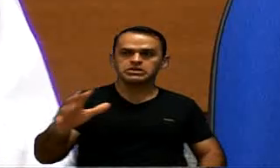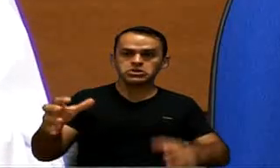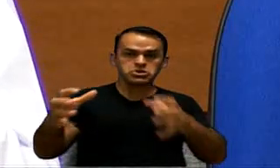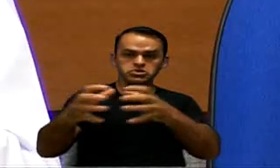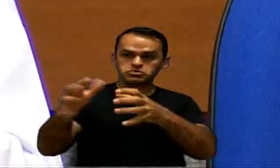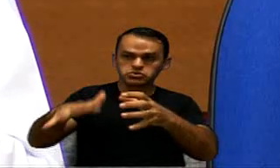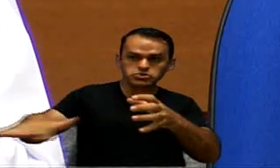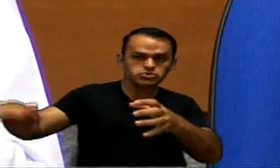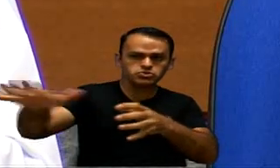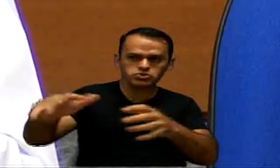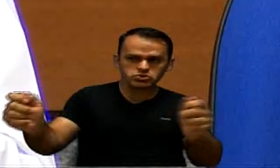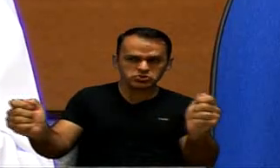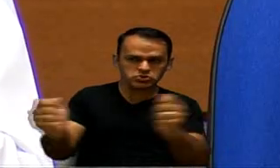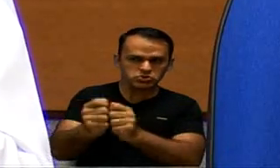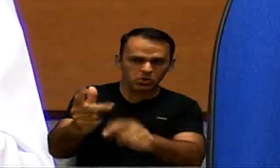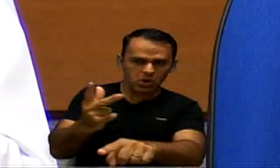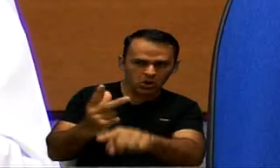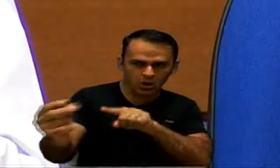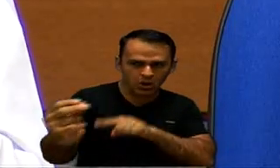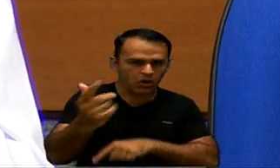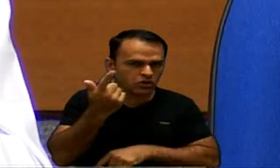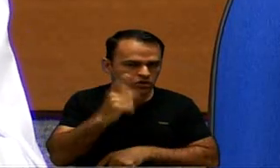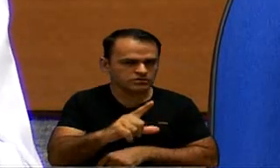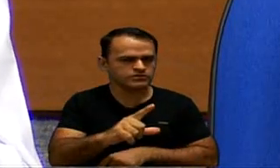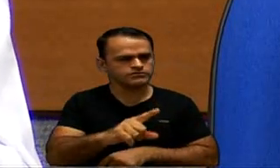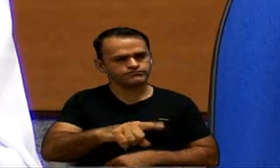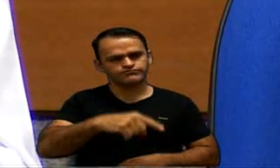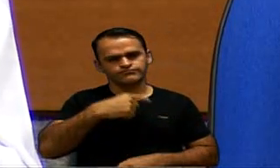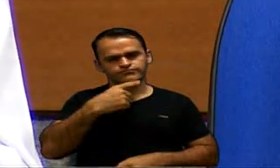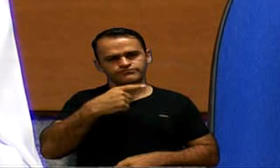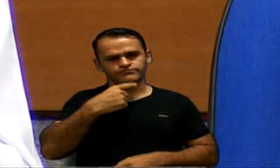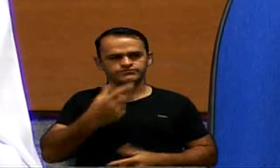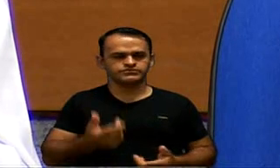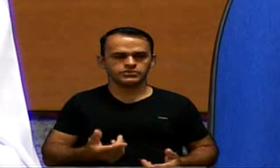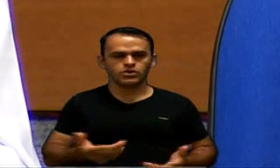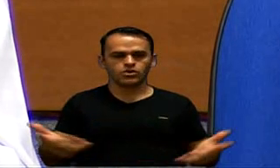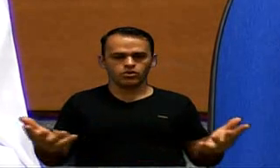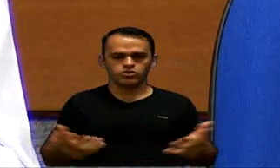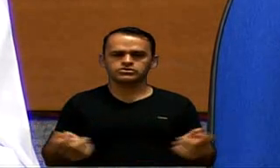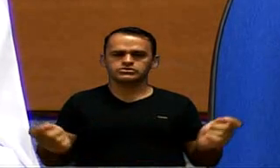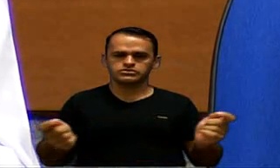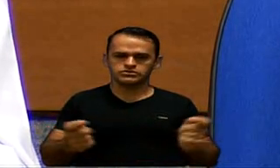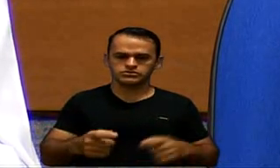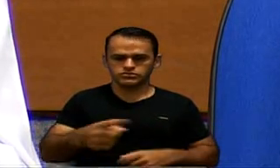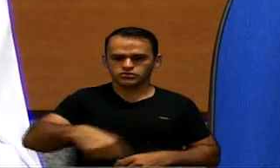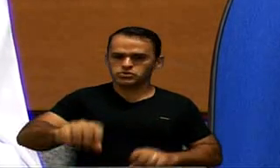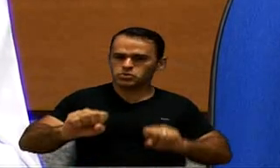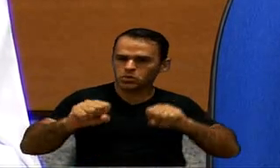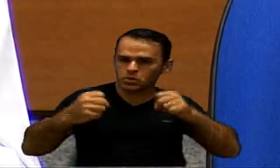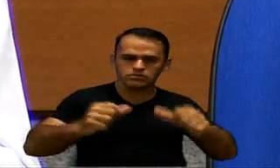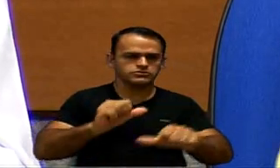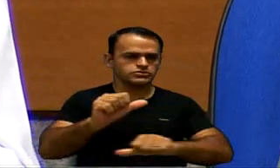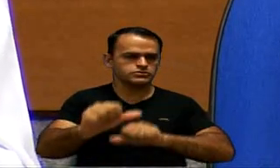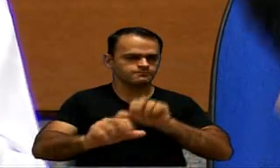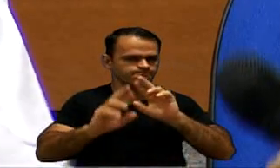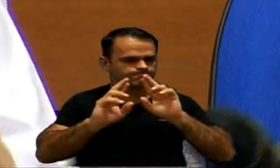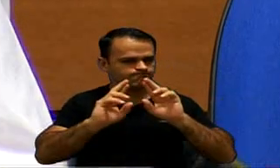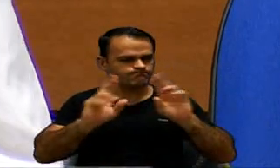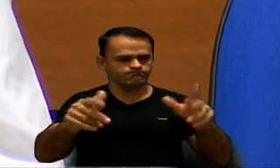inteira. Então, que demos início a essa audiência pública para trazer aí as transformações necessárias. Obrigada.